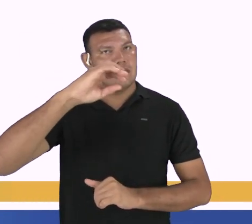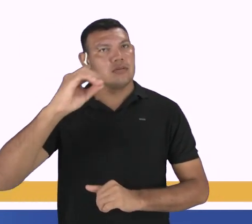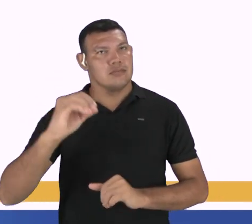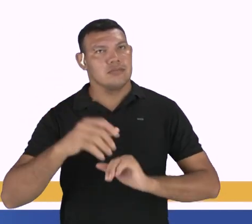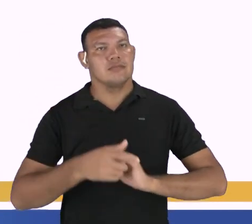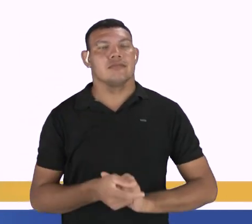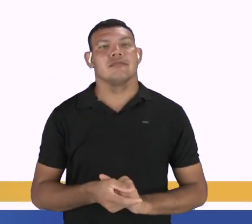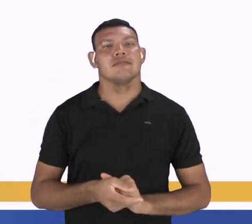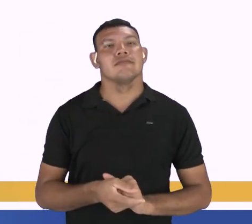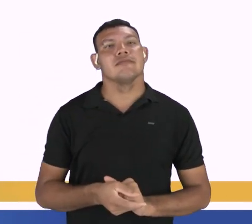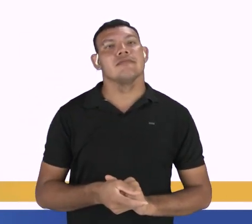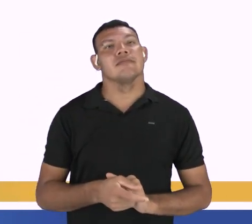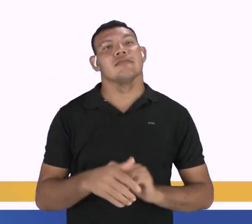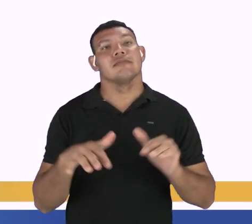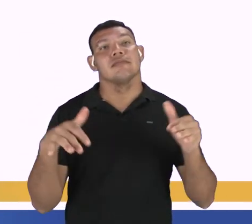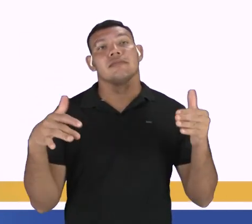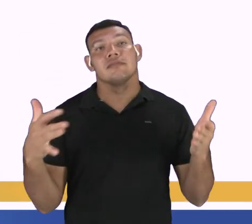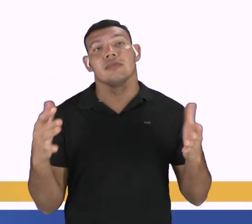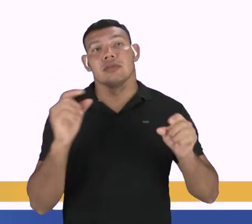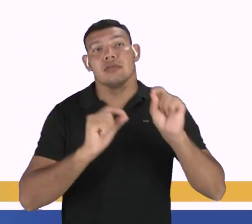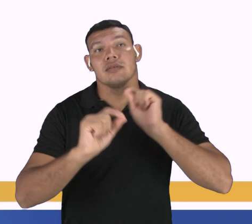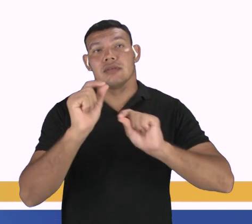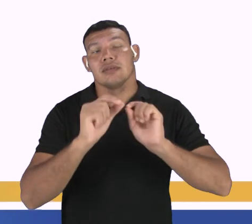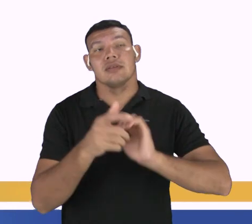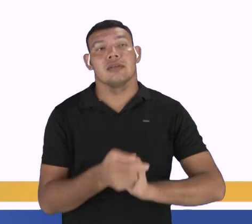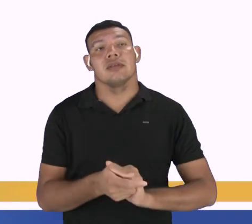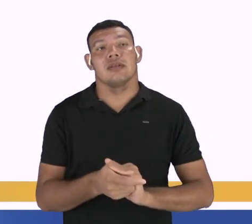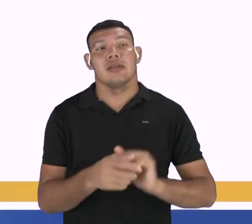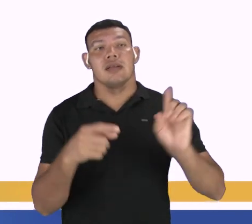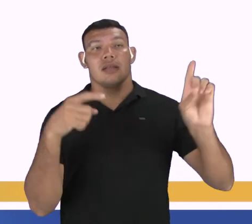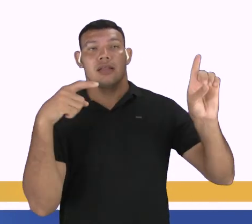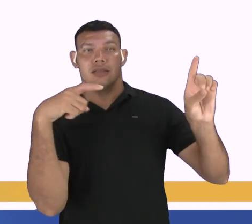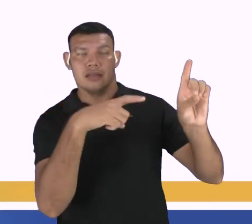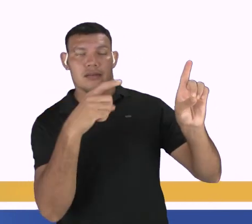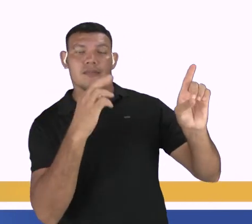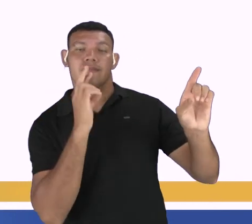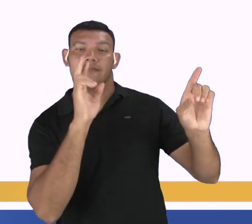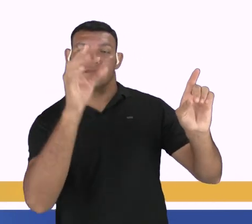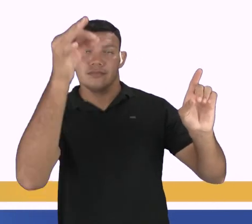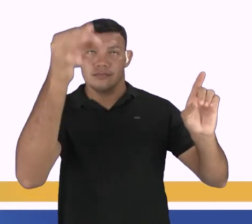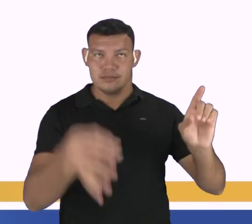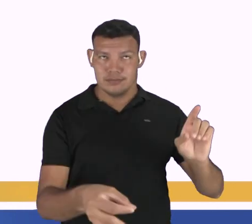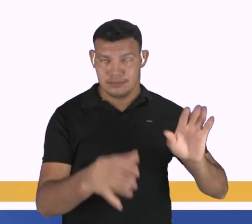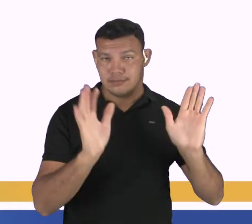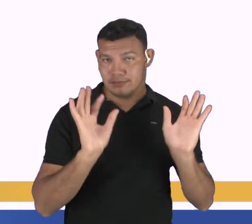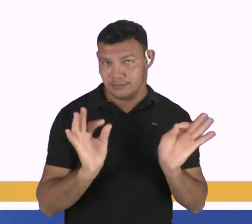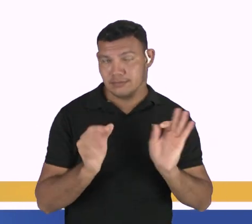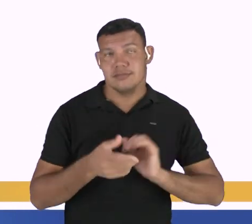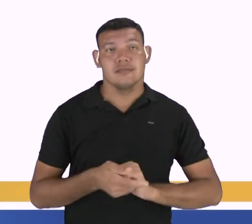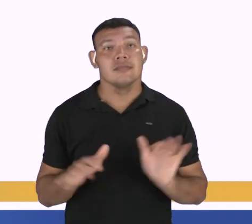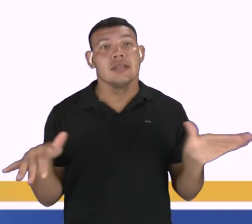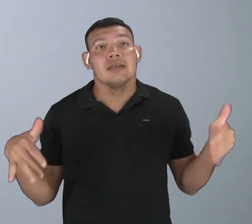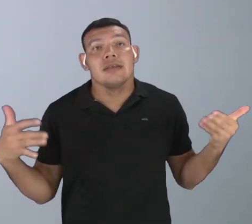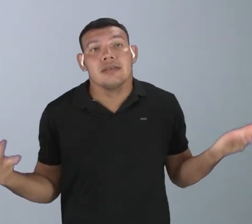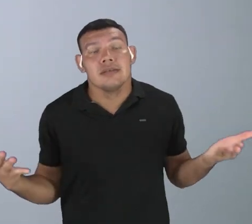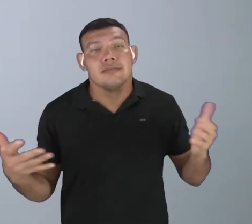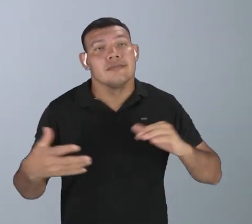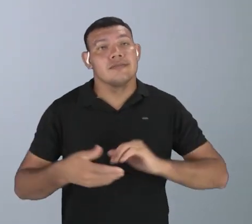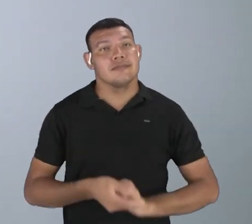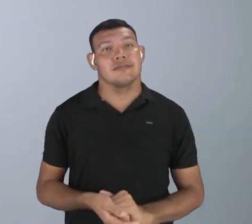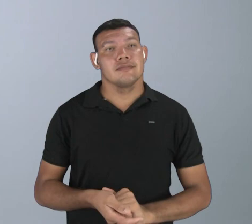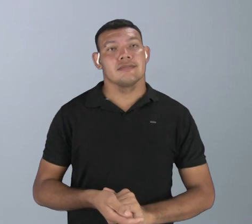ângulo obtuso. Então, a resposta correta seria a letra D. Certinho? Então, voltando aqui para